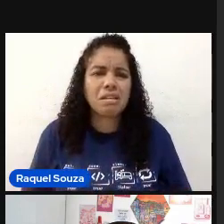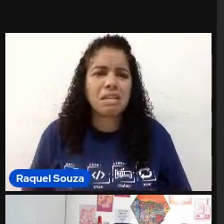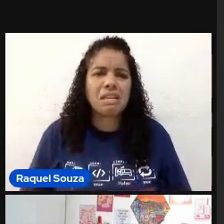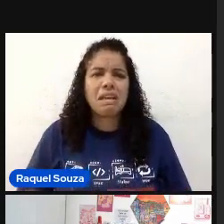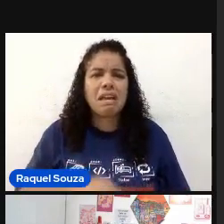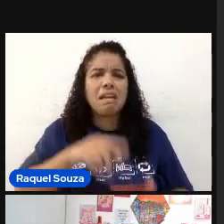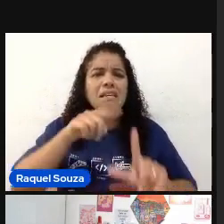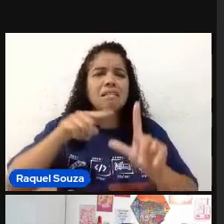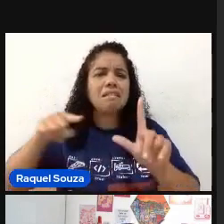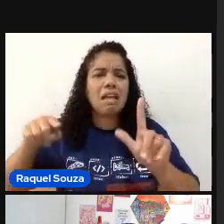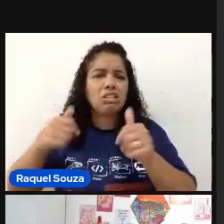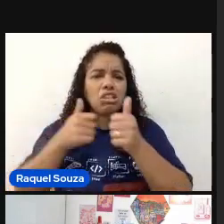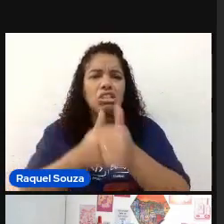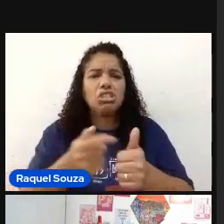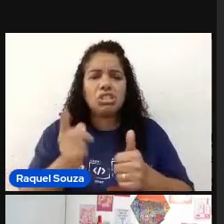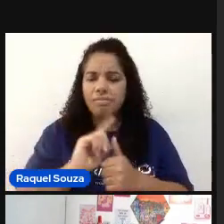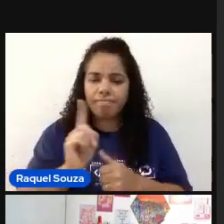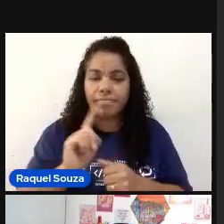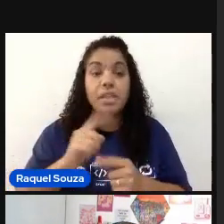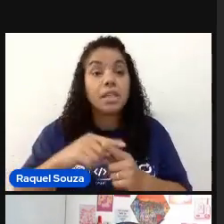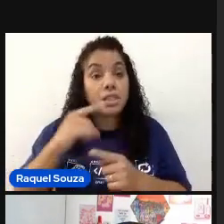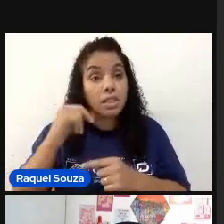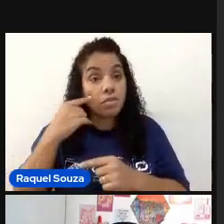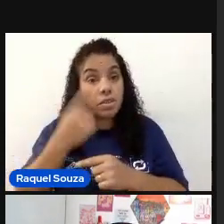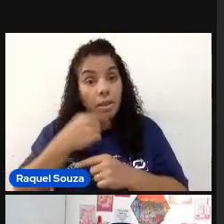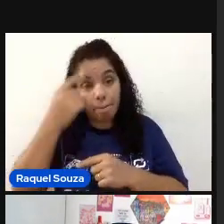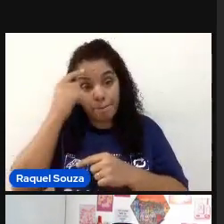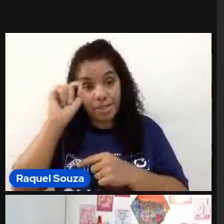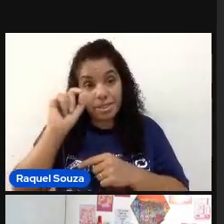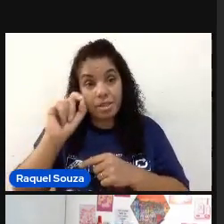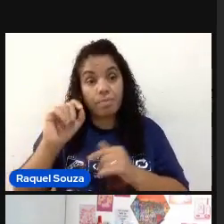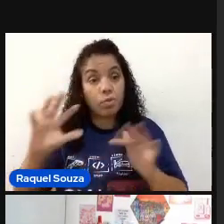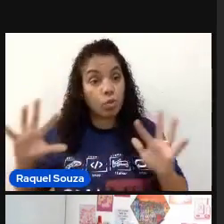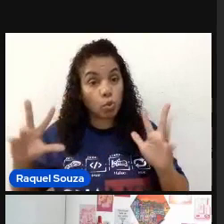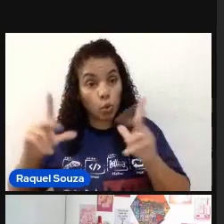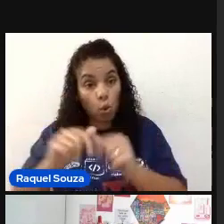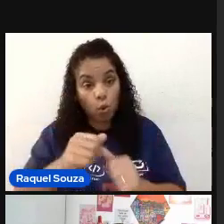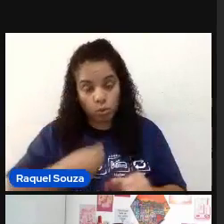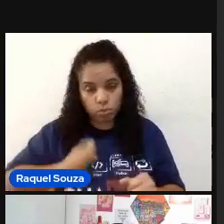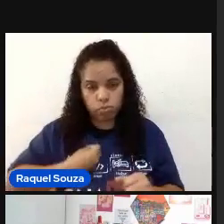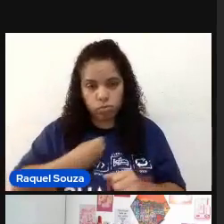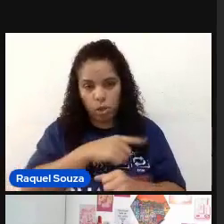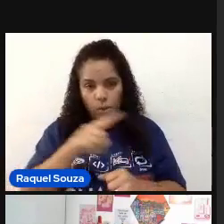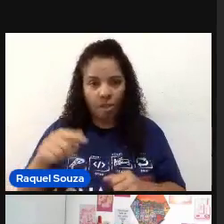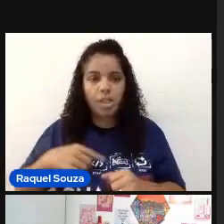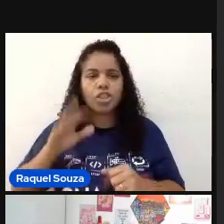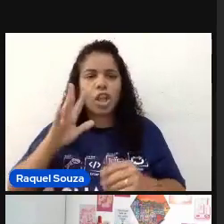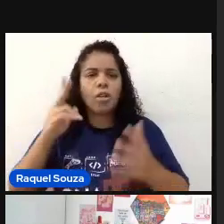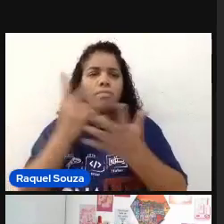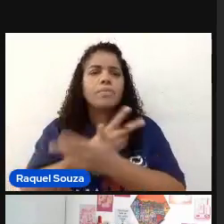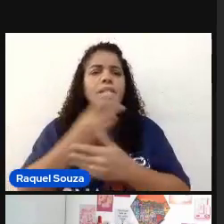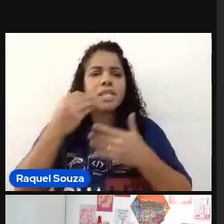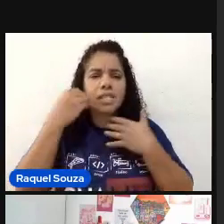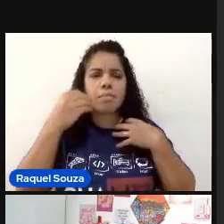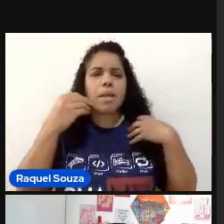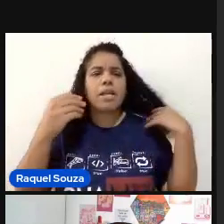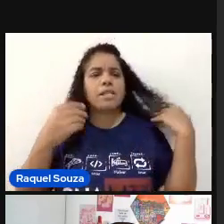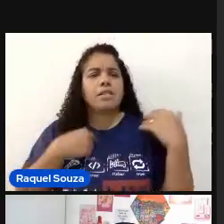estatísticas. Se vocês pararem para pensar comigo, eu acredito que todo mundo que está aqui já passou por essa experiência. Quando a gente está falando de teste de